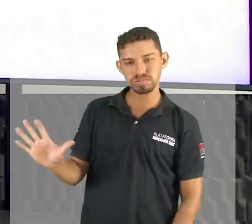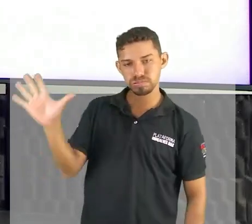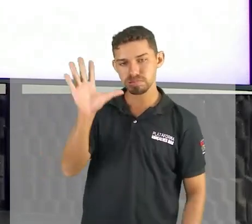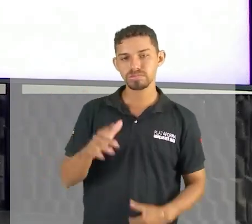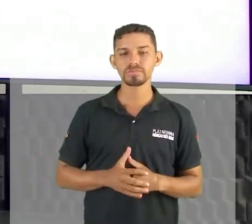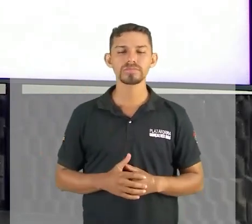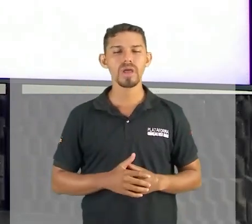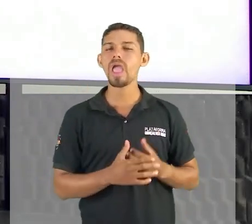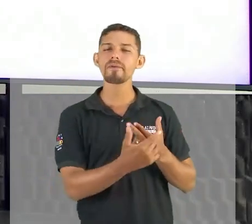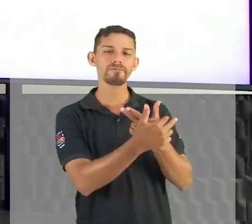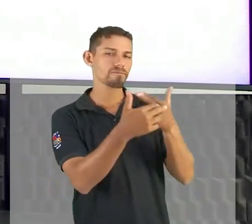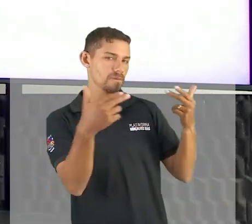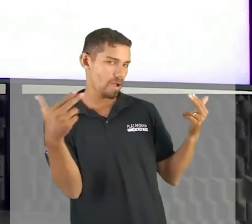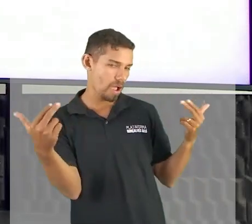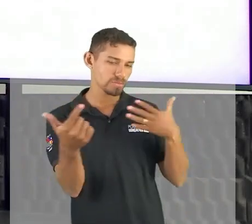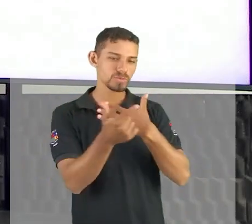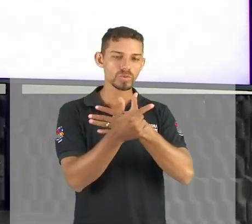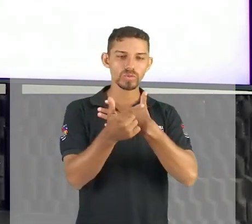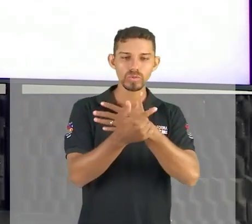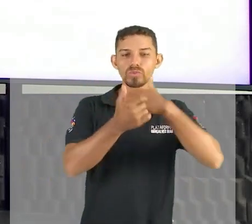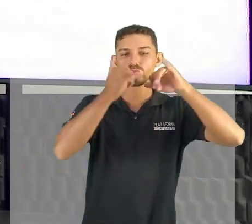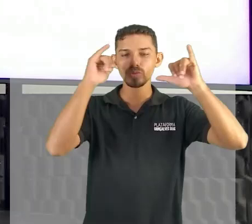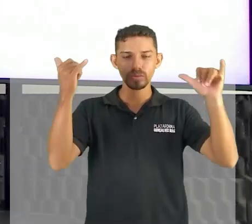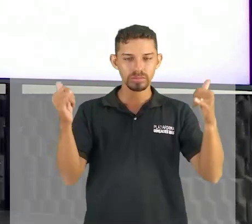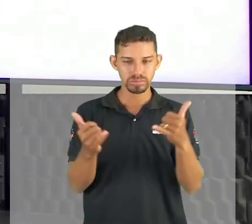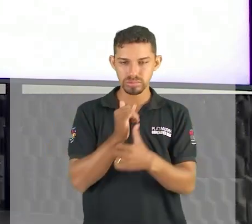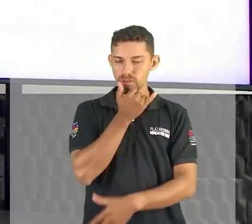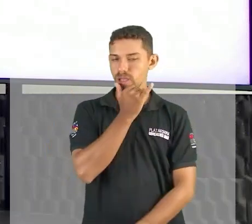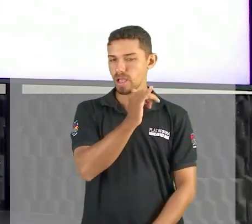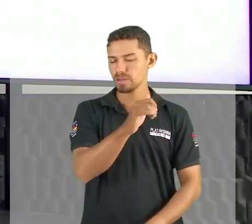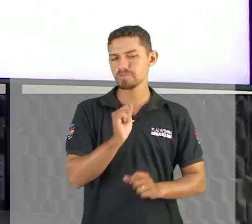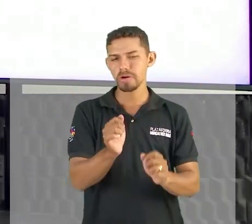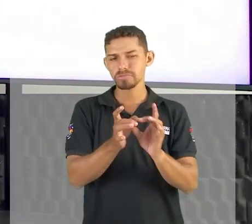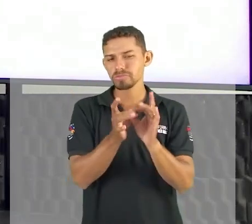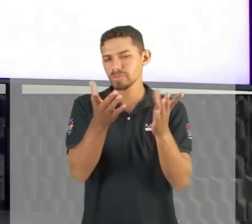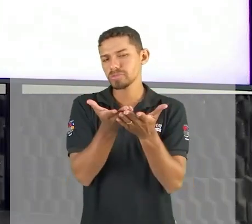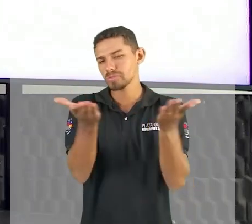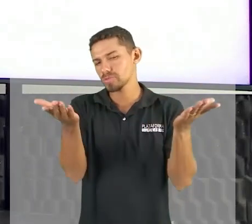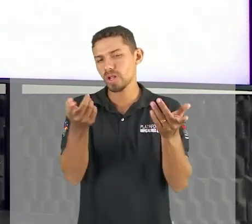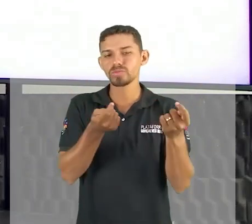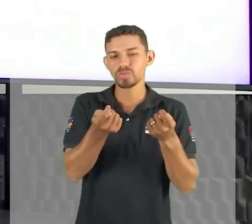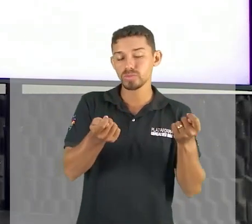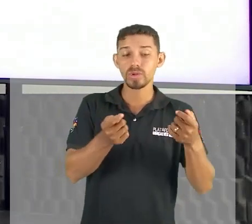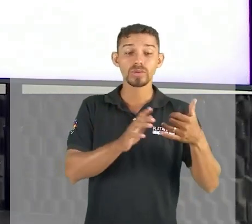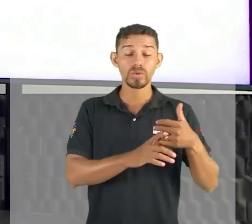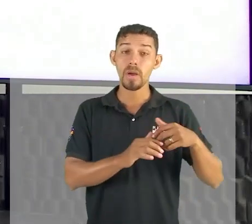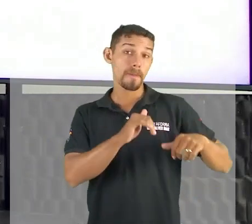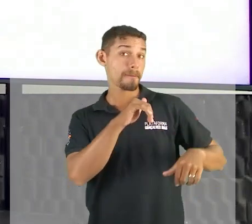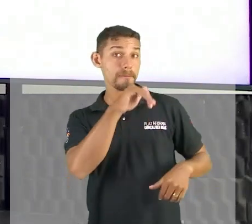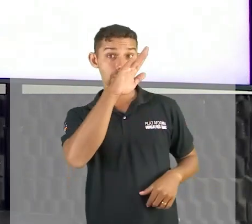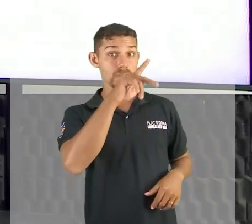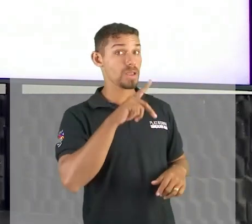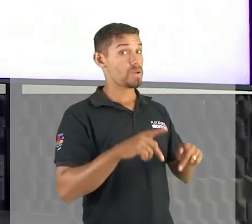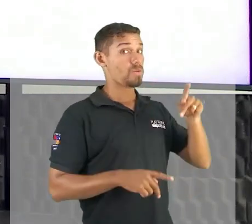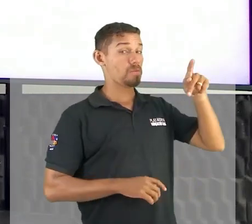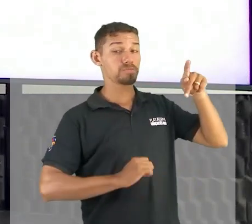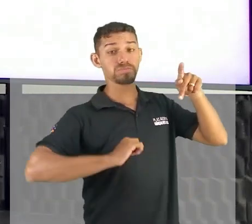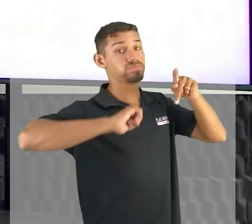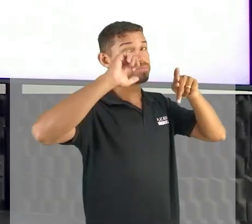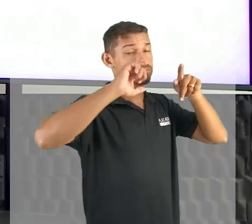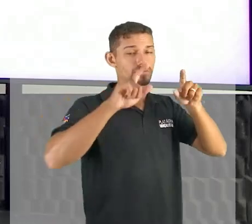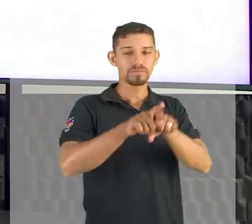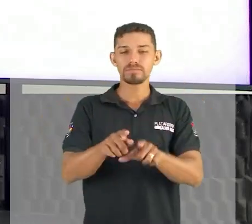as várias funções dos circuitos elétricos pode-se destacar o controle contra Picos de correntes e de tensão